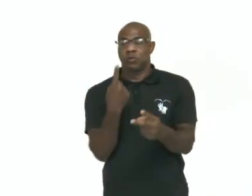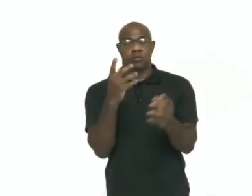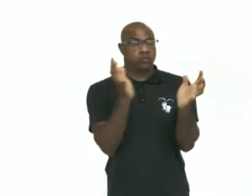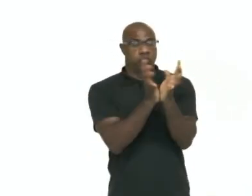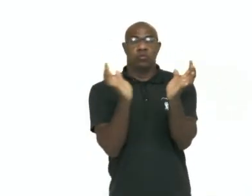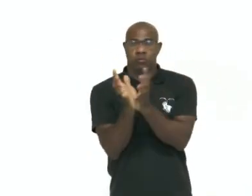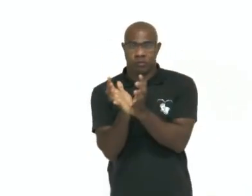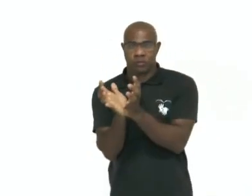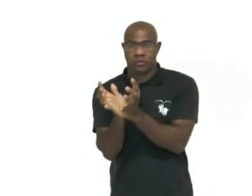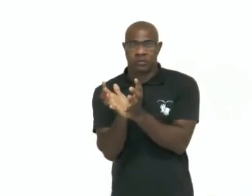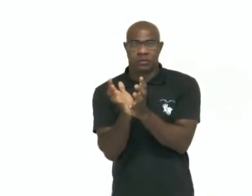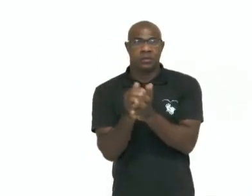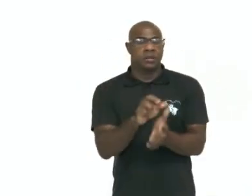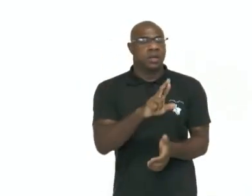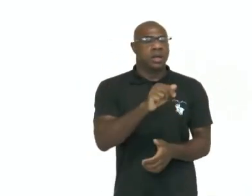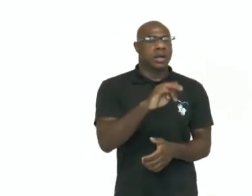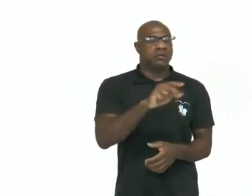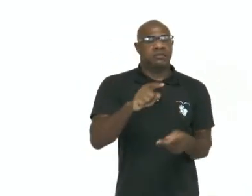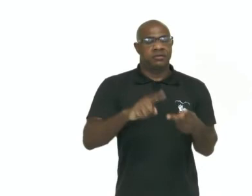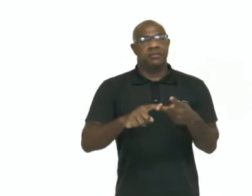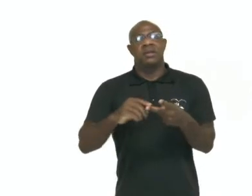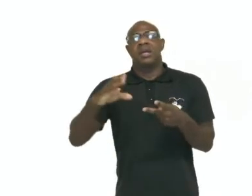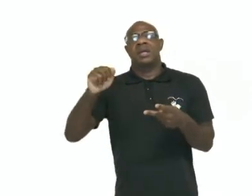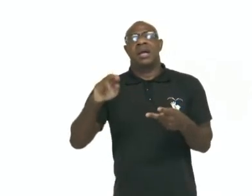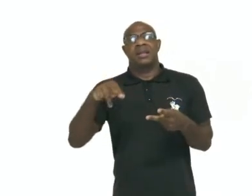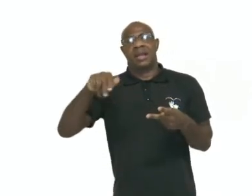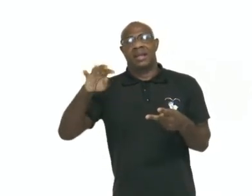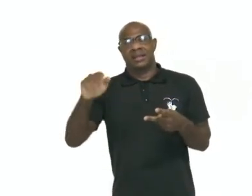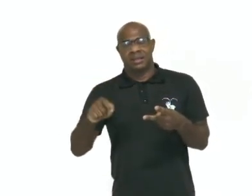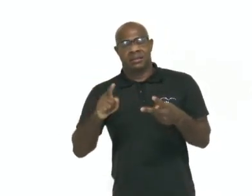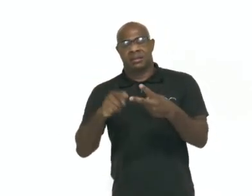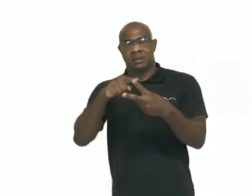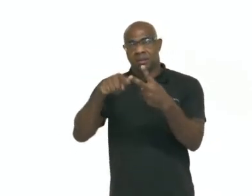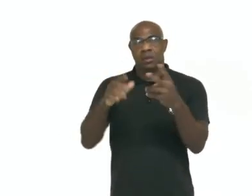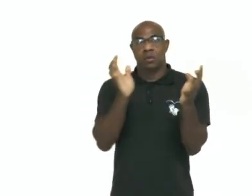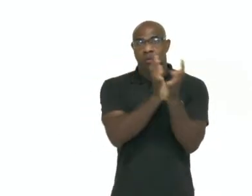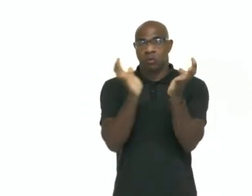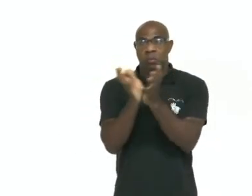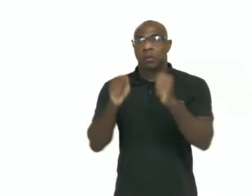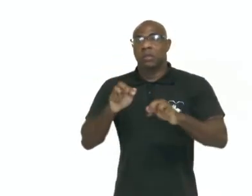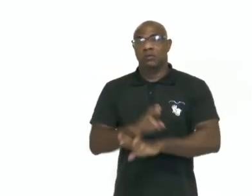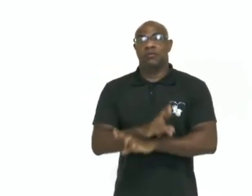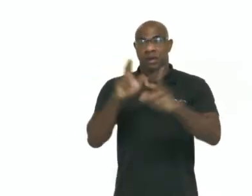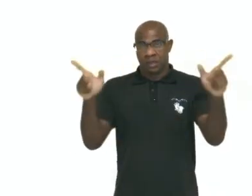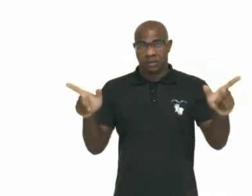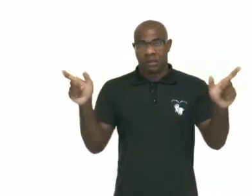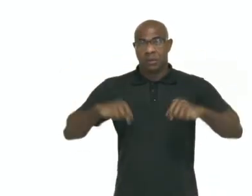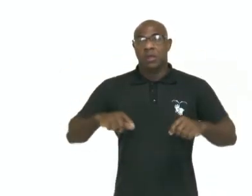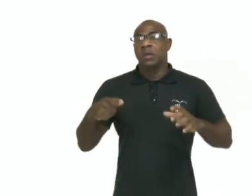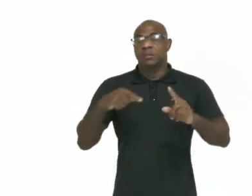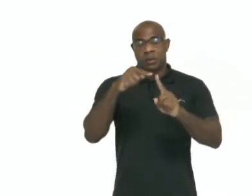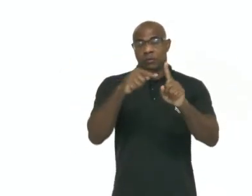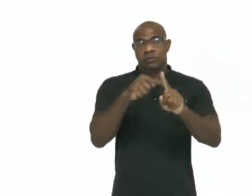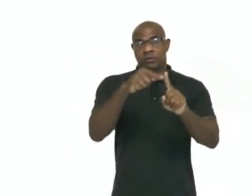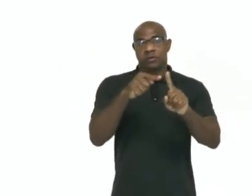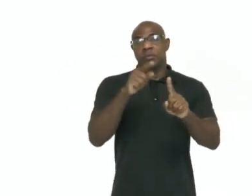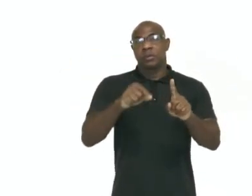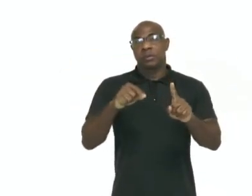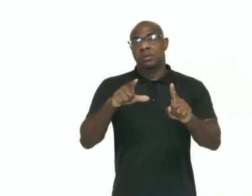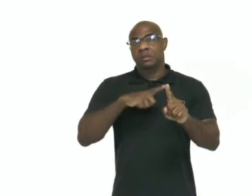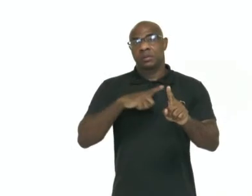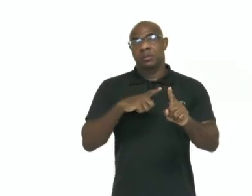grupos, ratitas e carenatas. Esses grupos podem ser diferenciados pela forma de